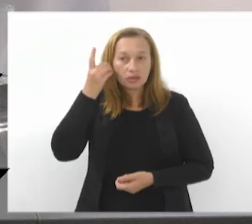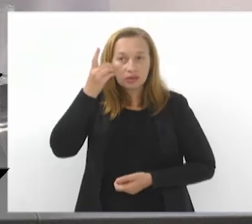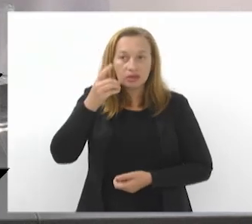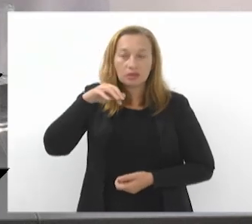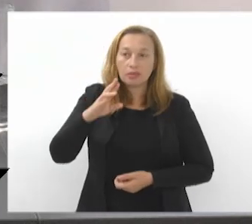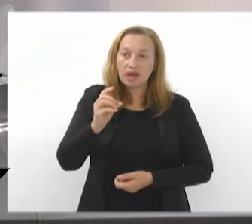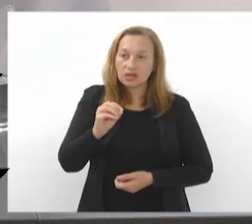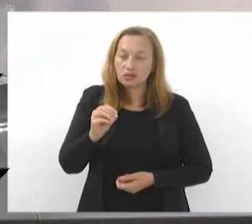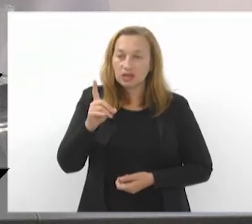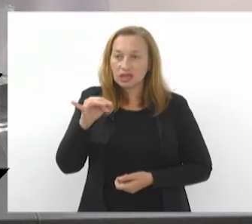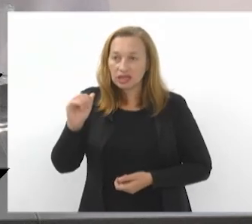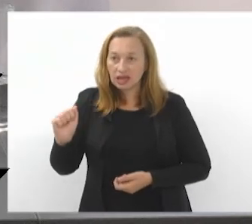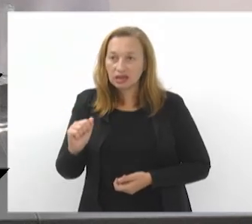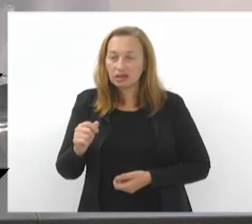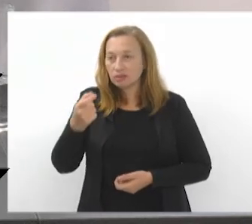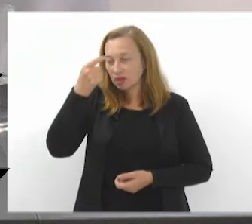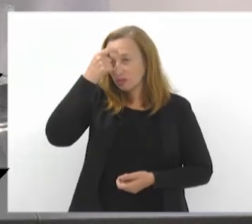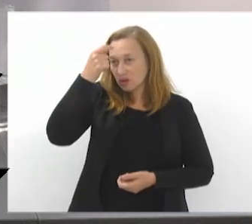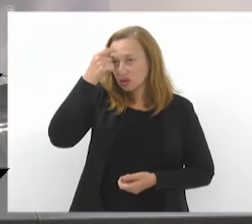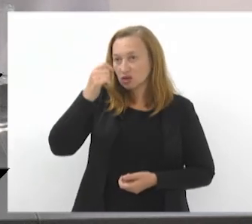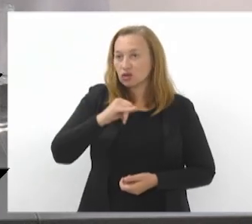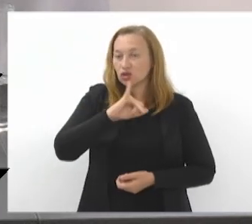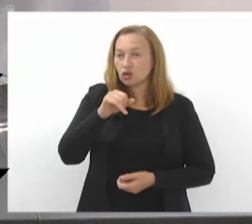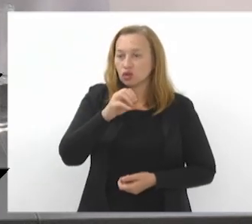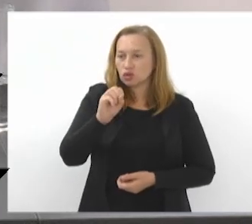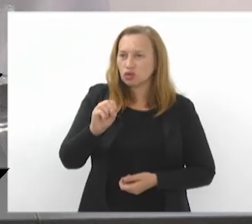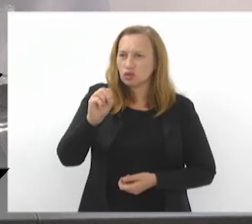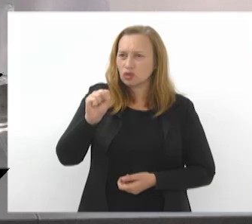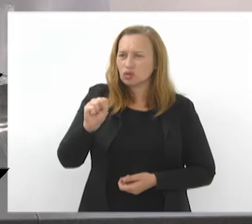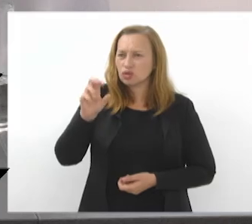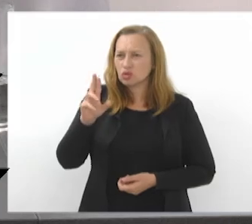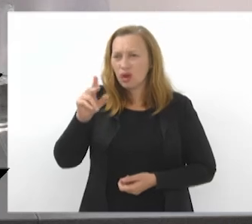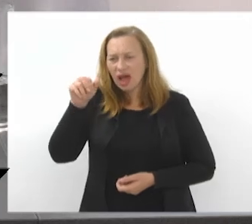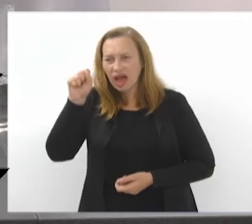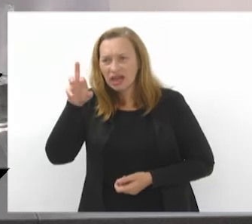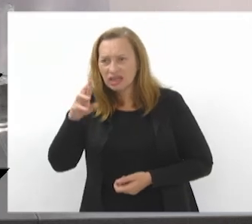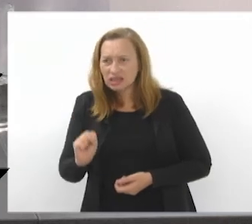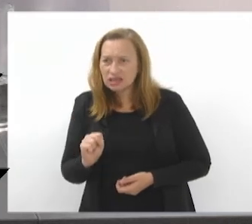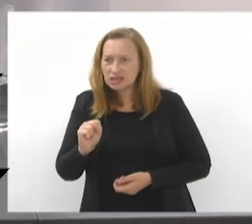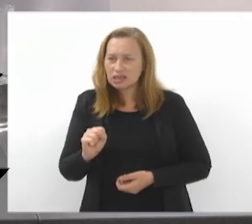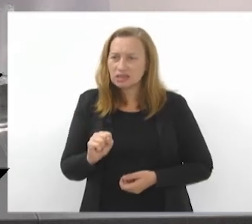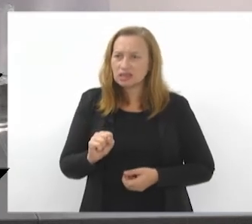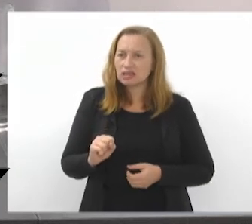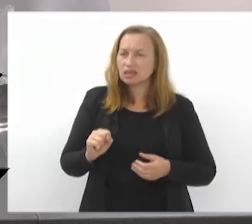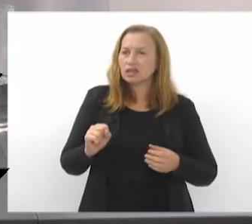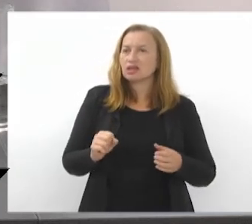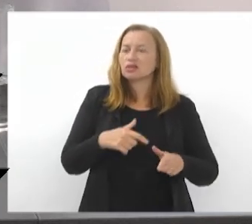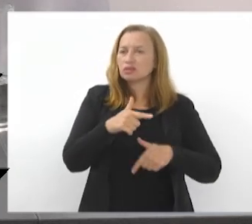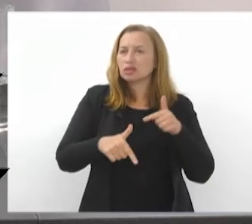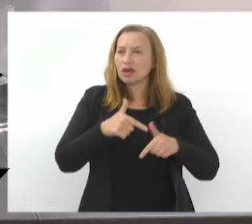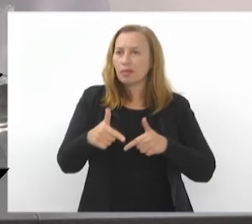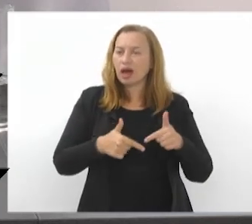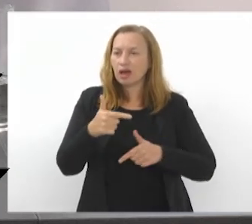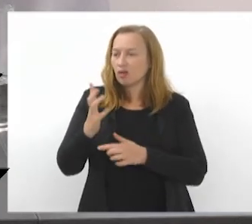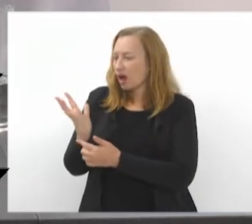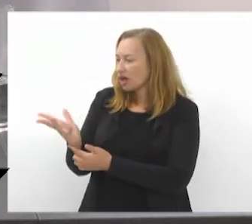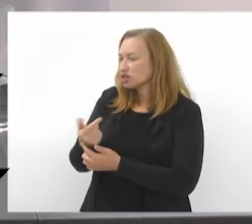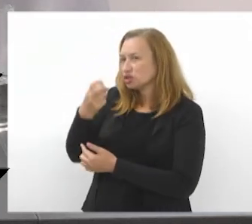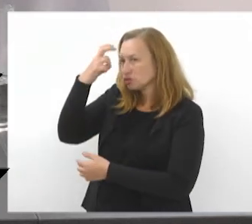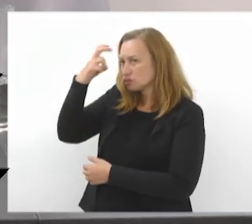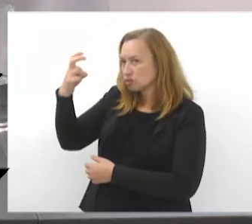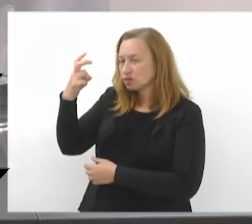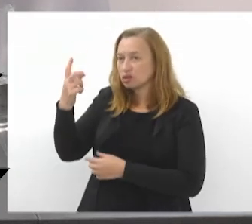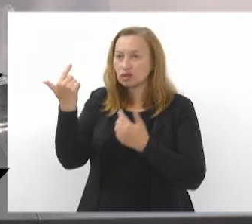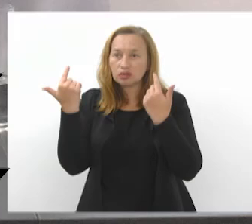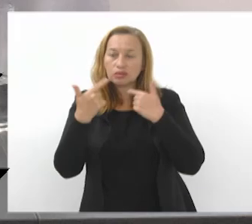Márcio Canella, que institui o Memorial Jô Soares e declara o acervo da obra artística e cultural produzida pelo